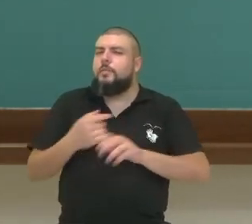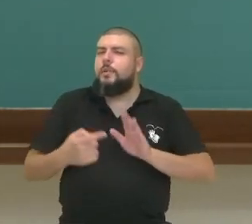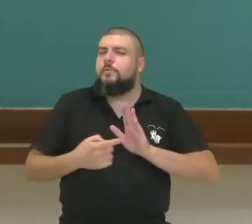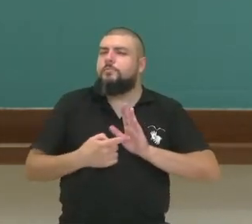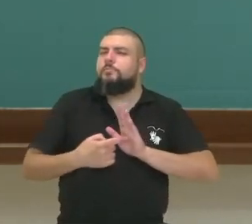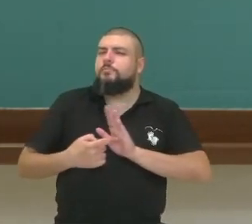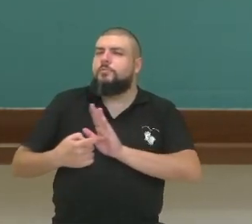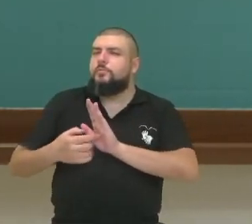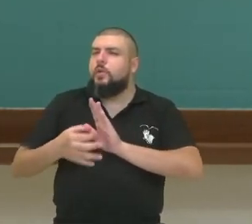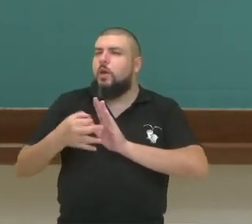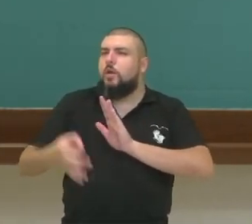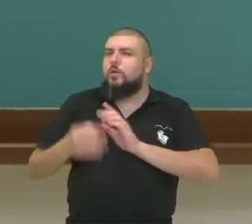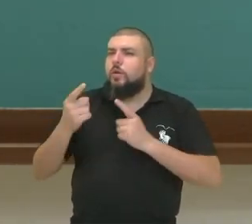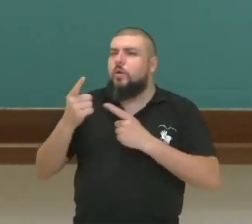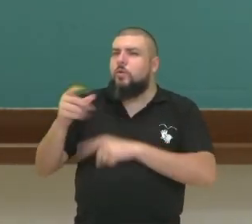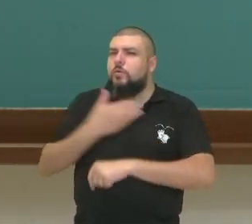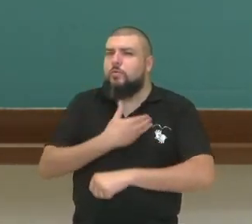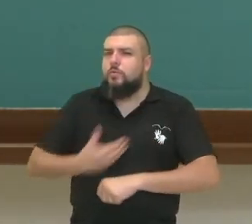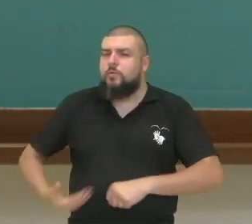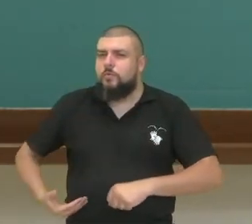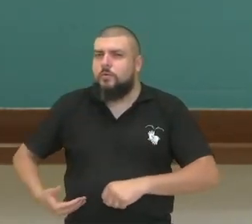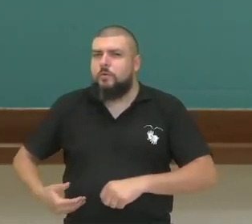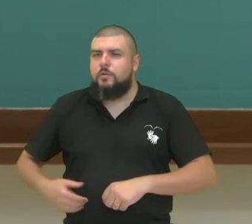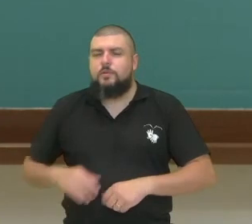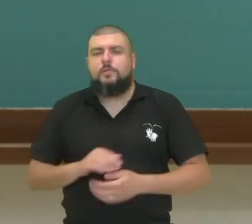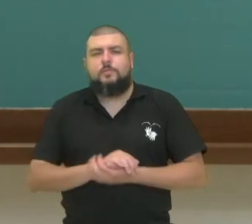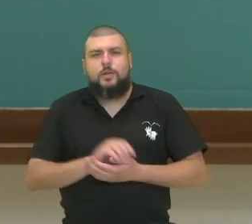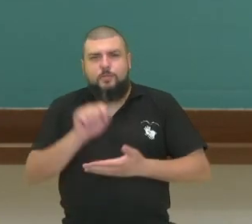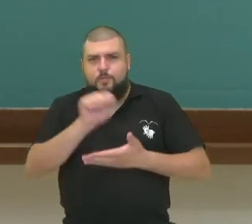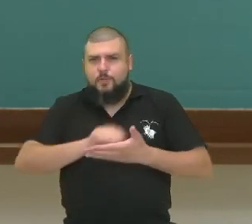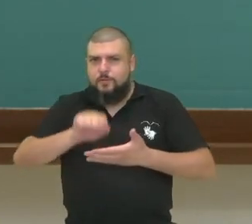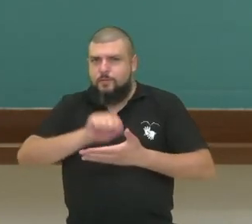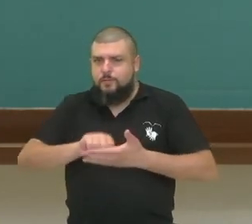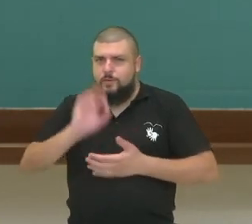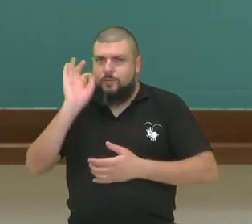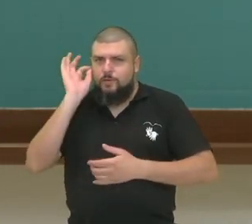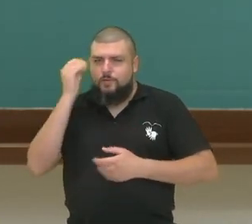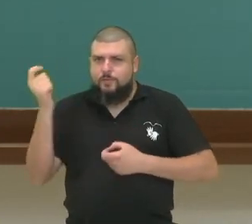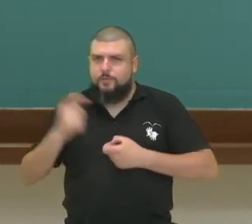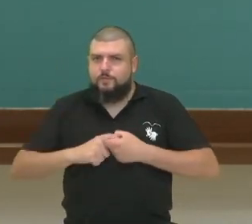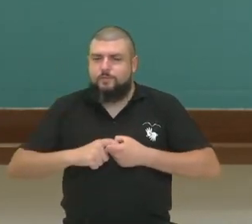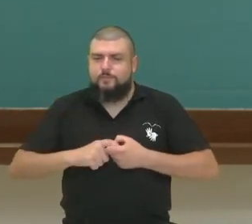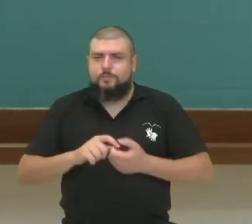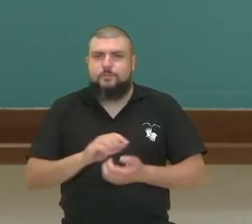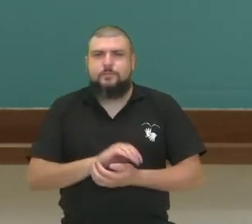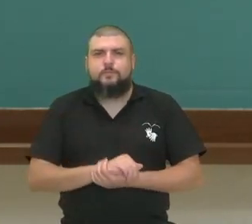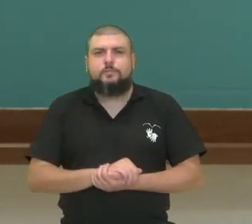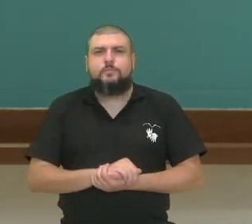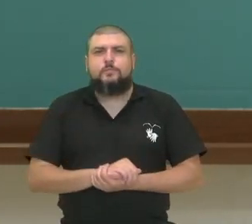de 1964. Vocês terão aí um tempinho aí para pensar e nós já retornamos.